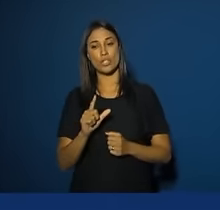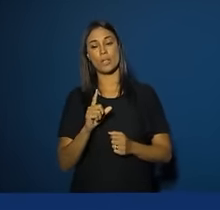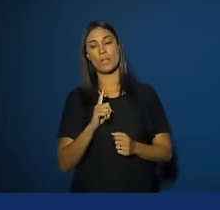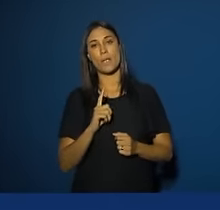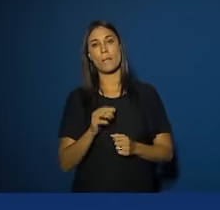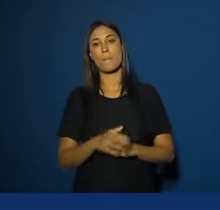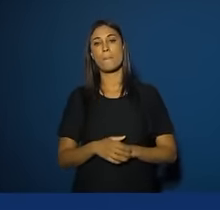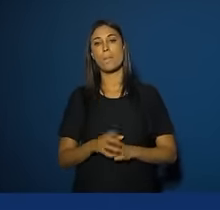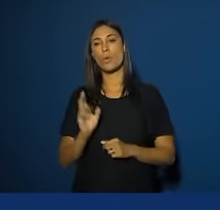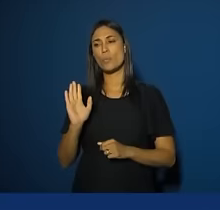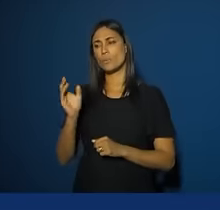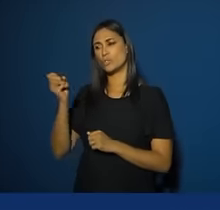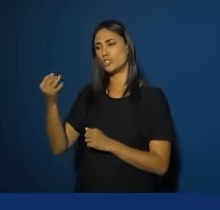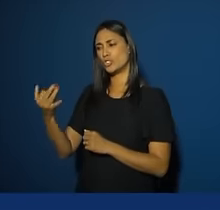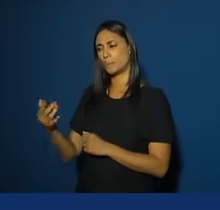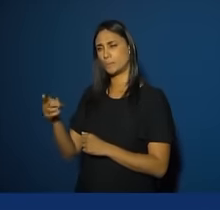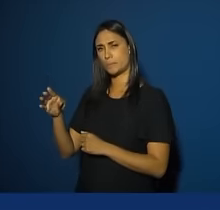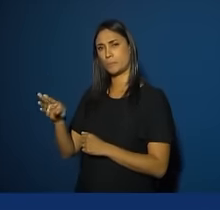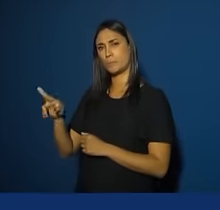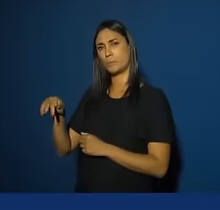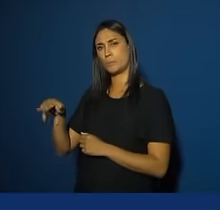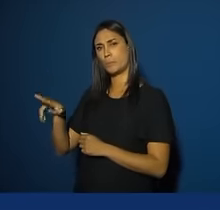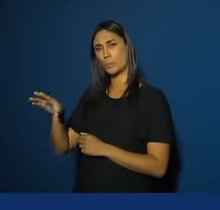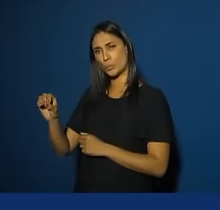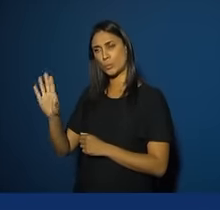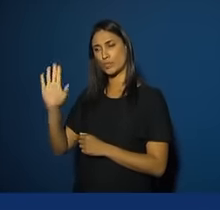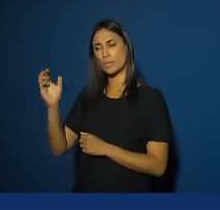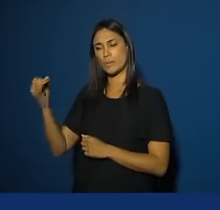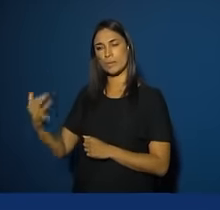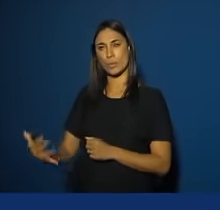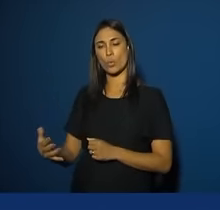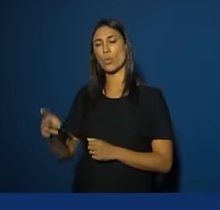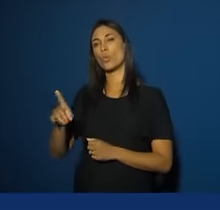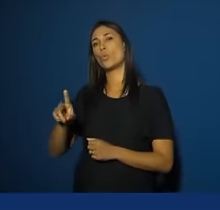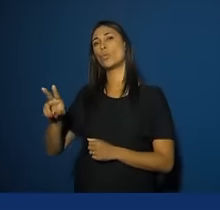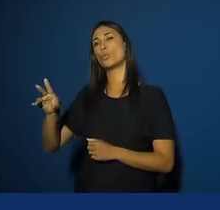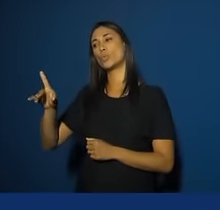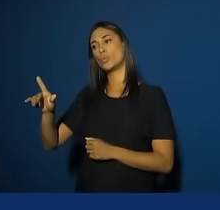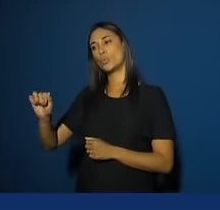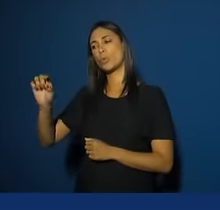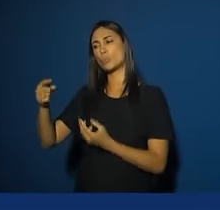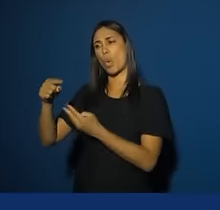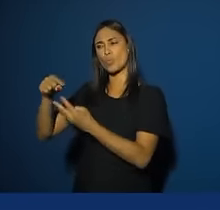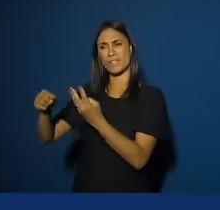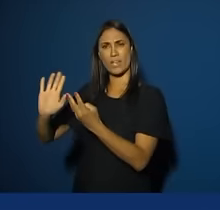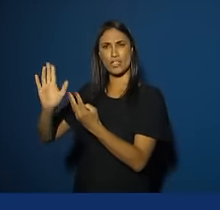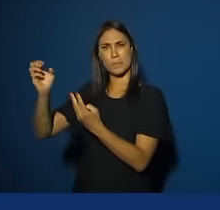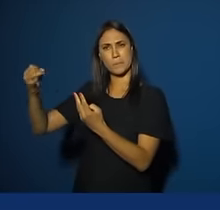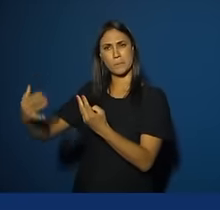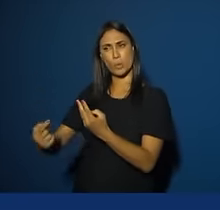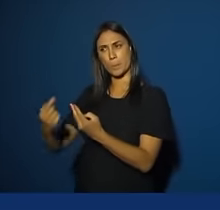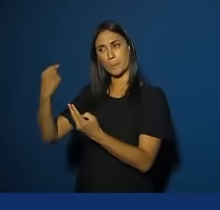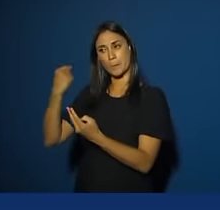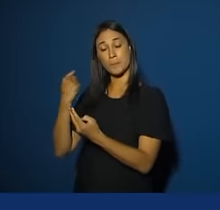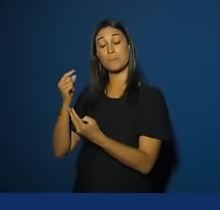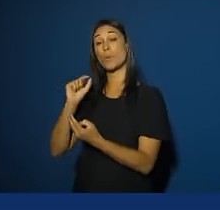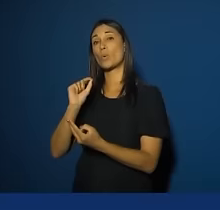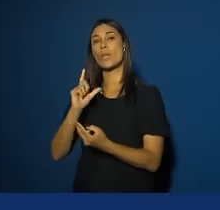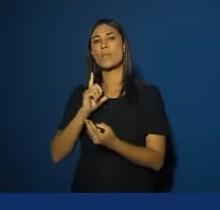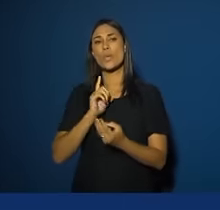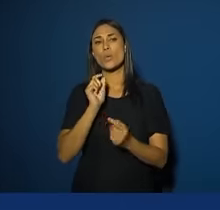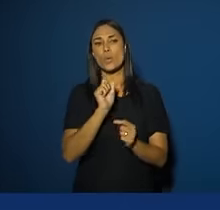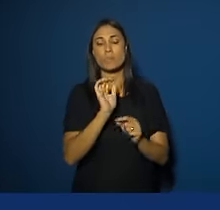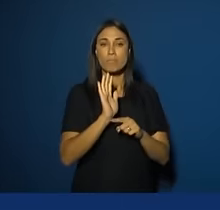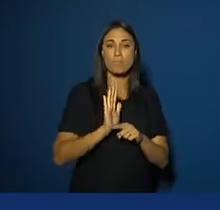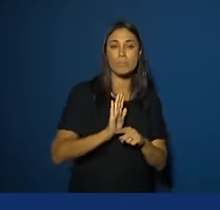até com o Bruno colocou, o Duda e o Laércio, tem um vento que potencialmente é a